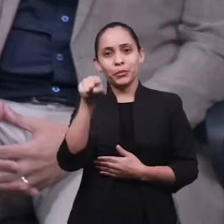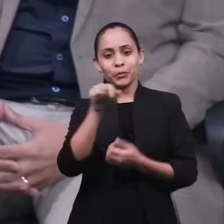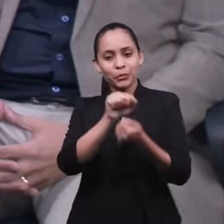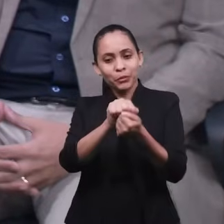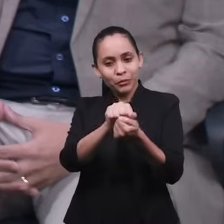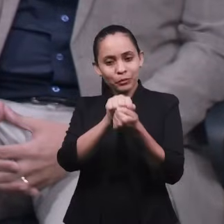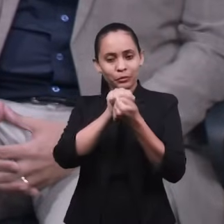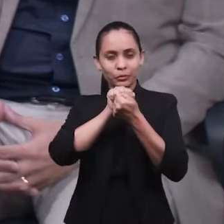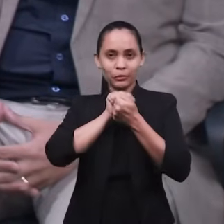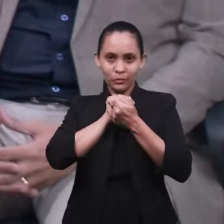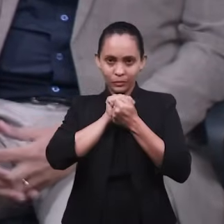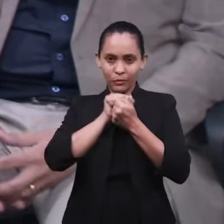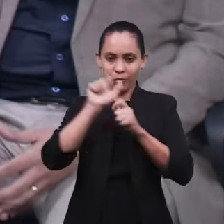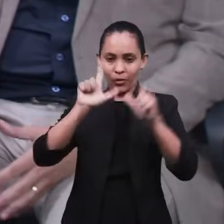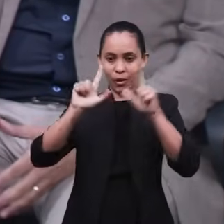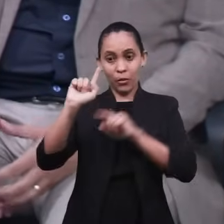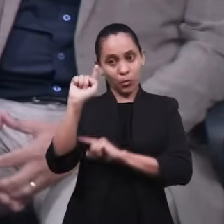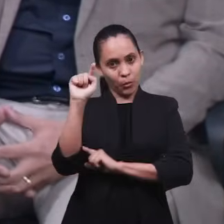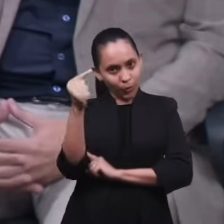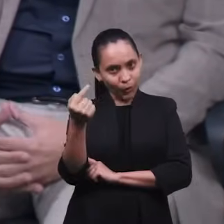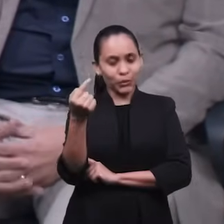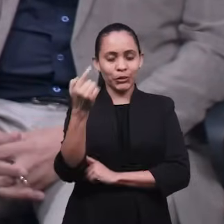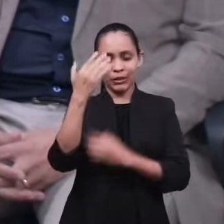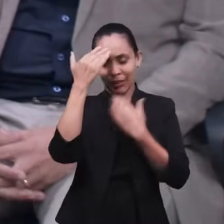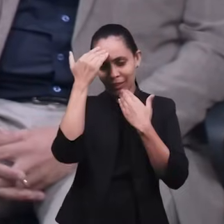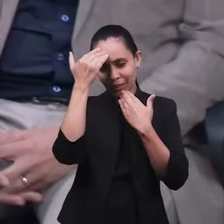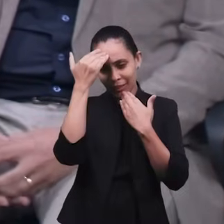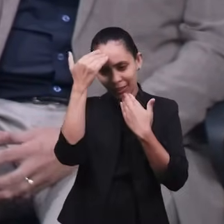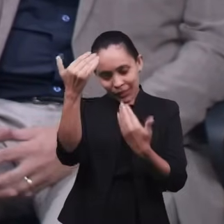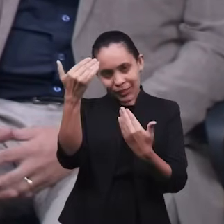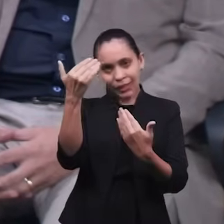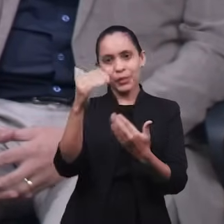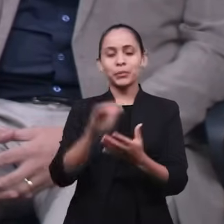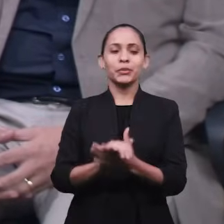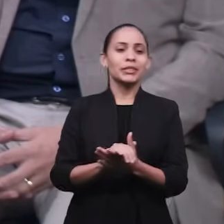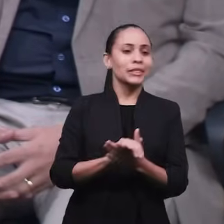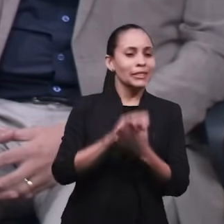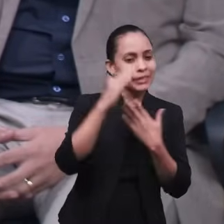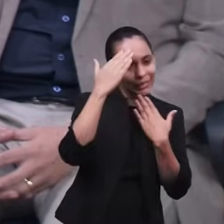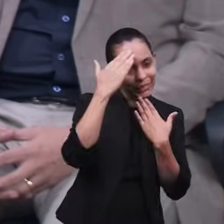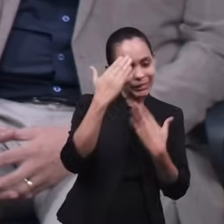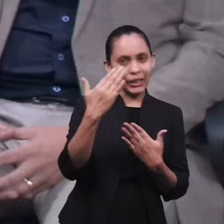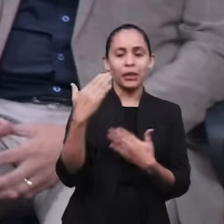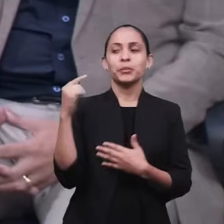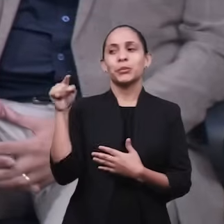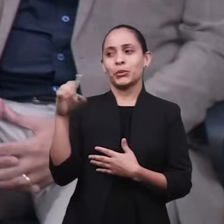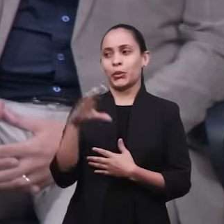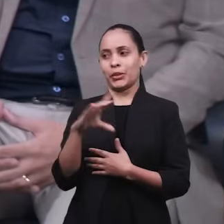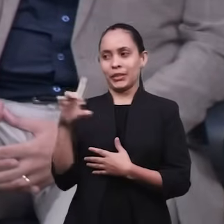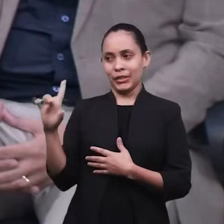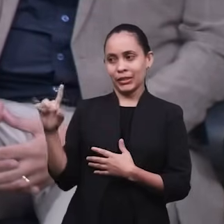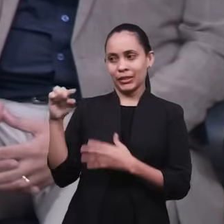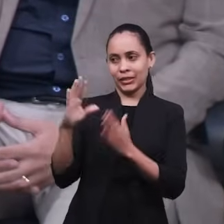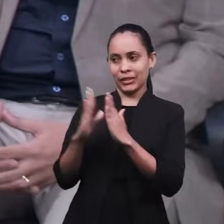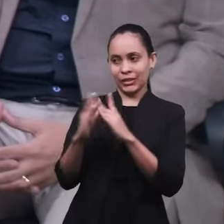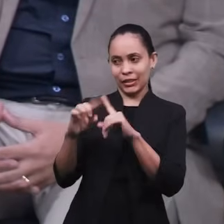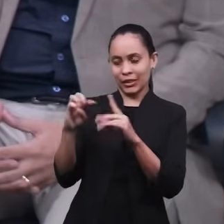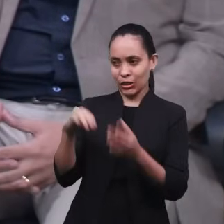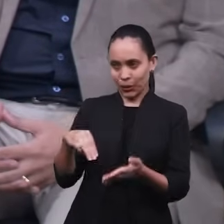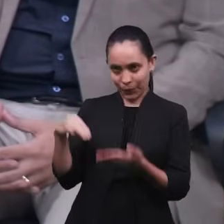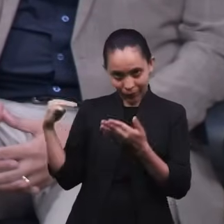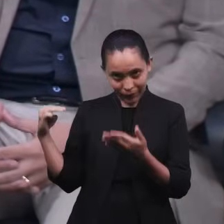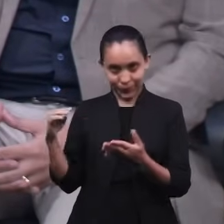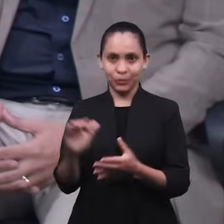você para estar conosco no próximo programa. Nós agradecemos a presença aqui do Fábio, que é do Departamento de Louvor da Igreja